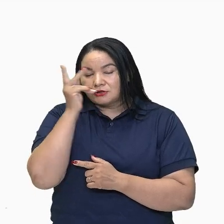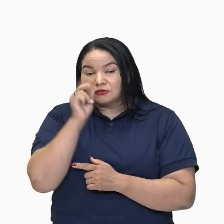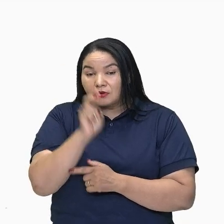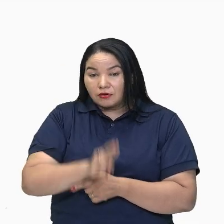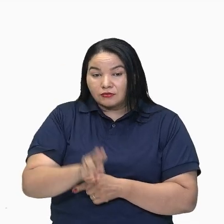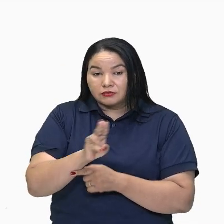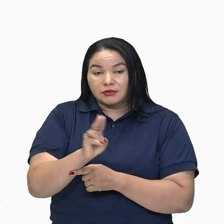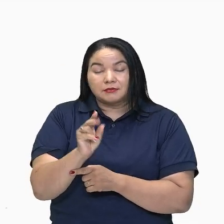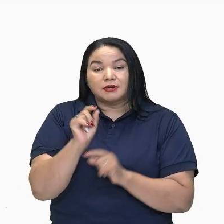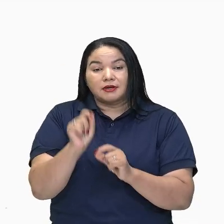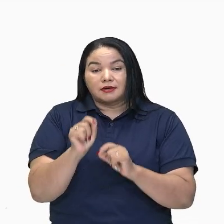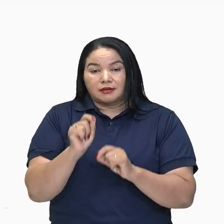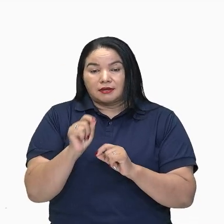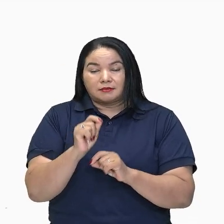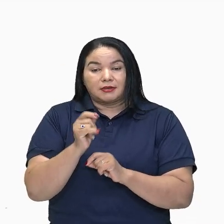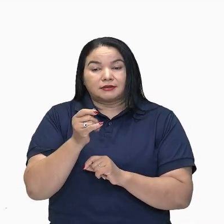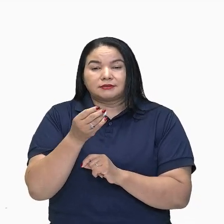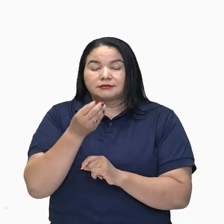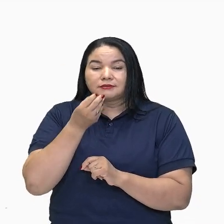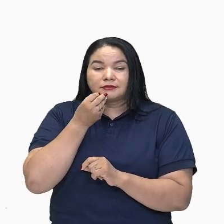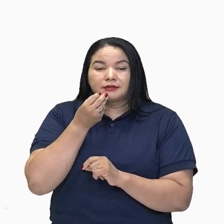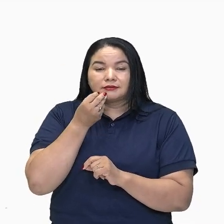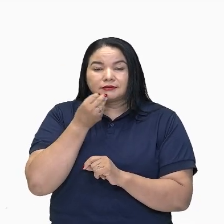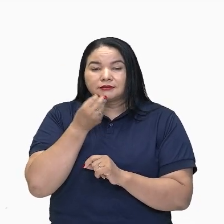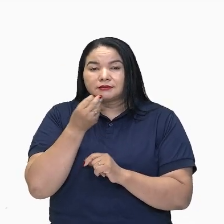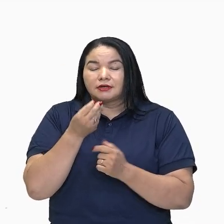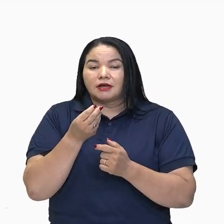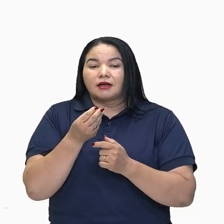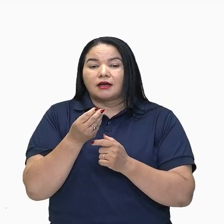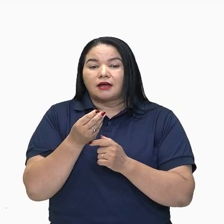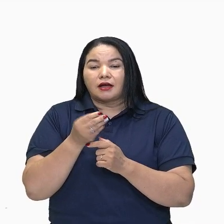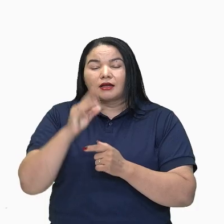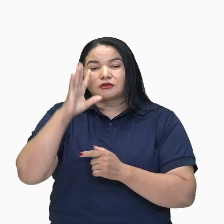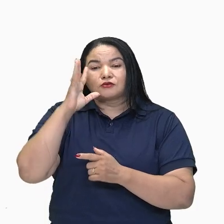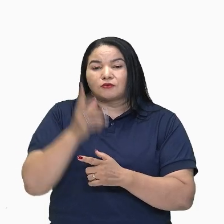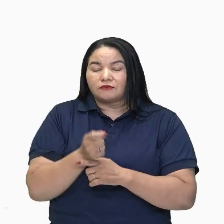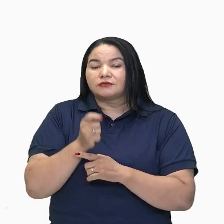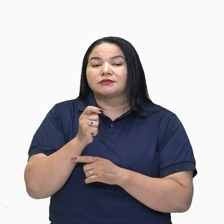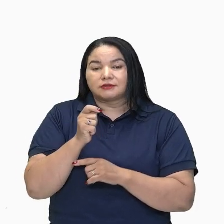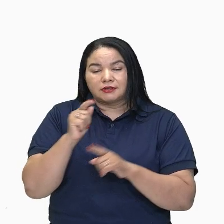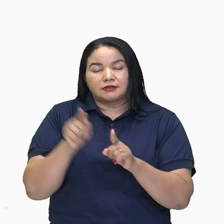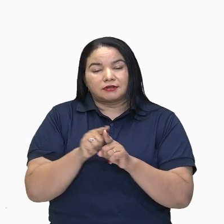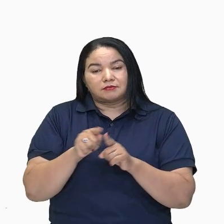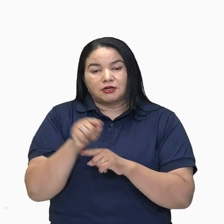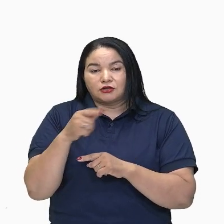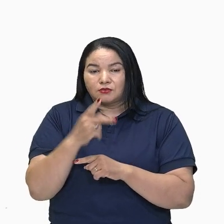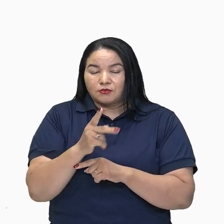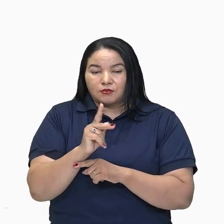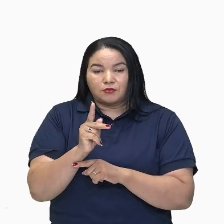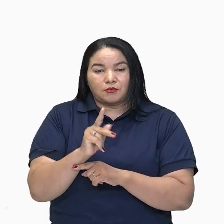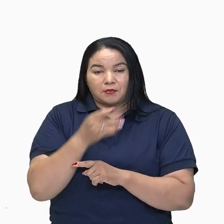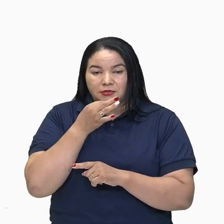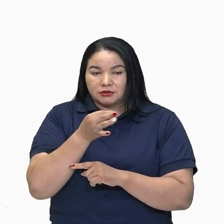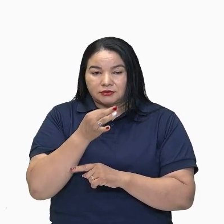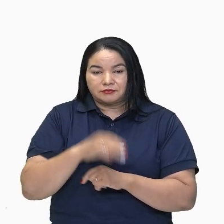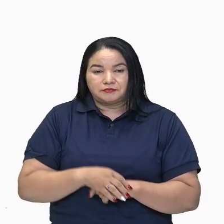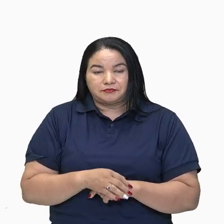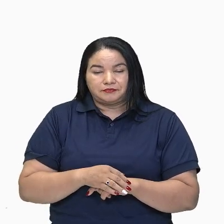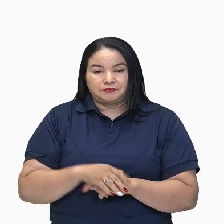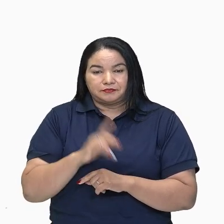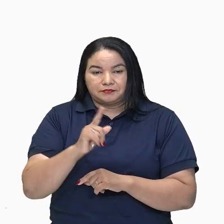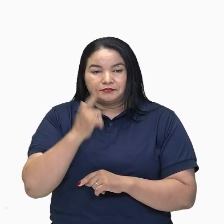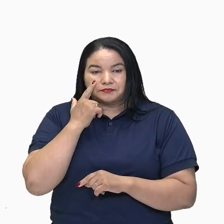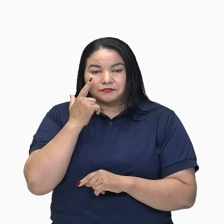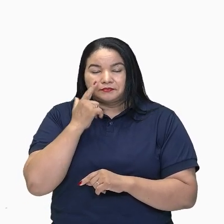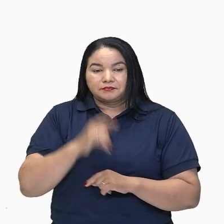para tentar nos convencer da sua opinião. Então, vamos observar exemplos de argumentos? E aí, com relação à